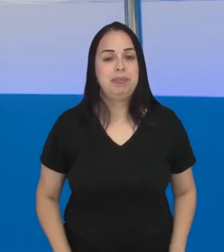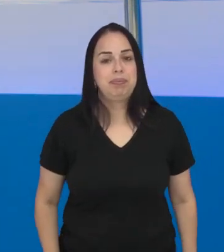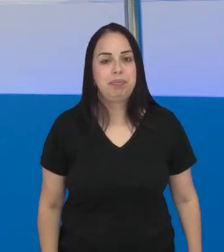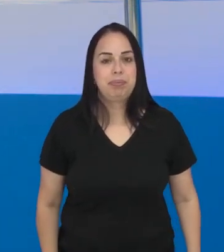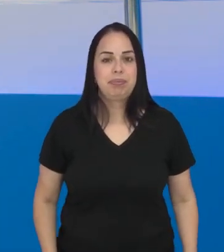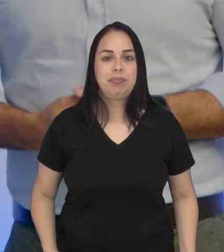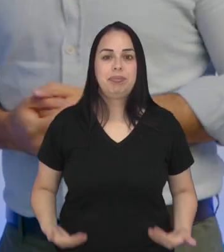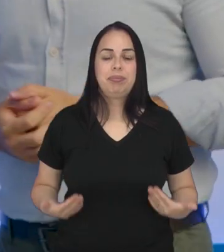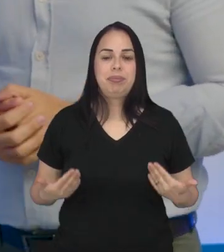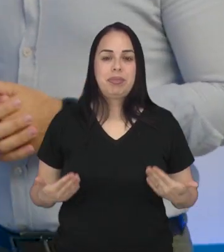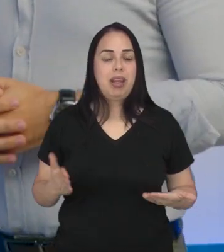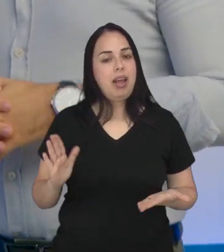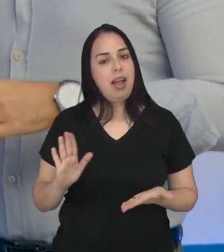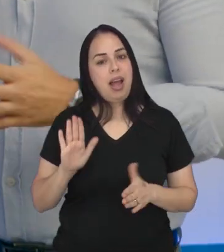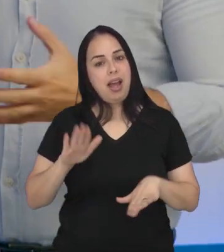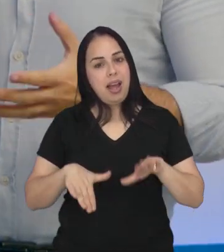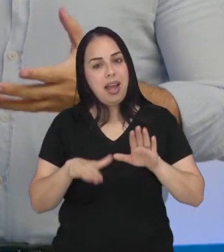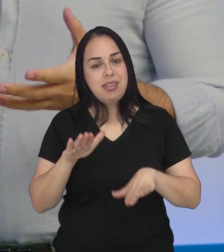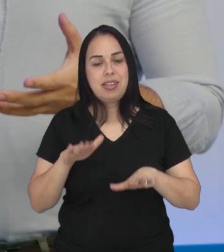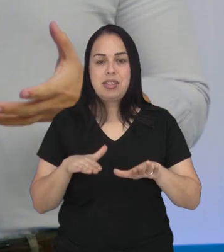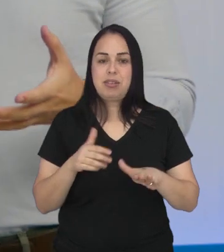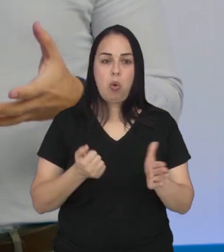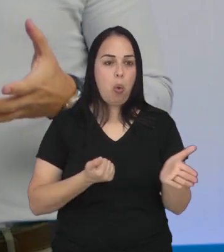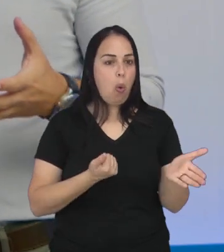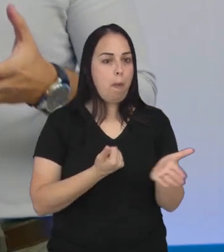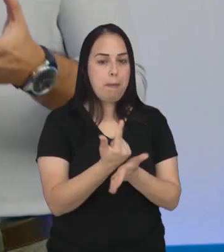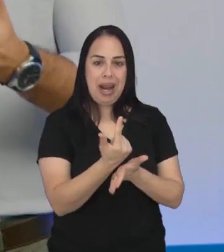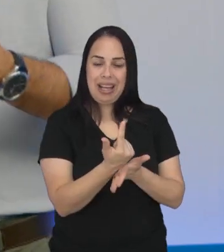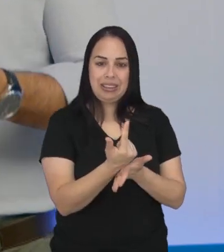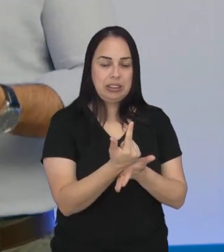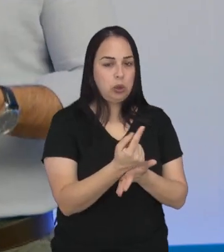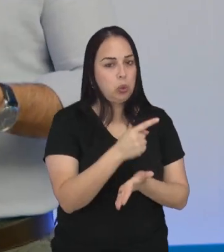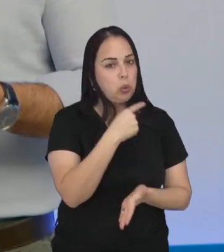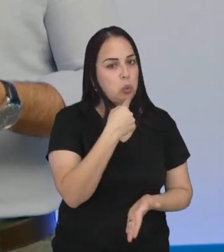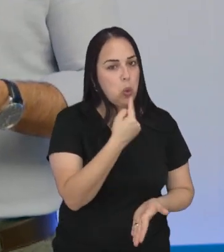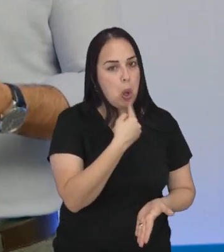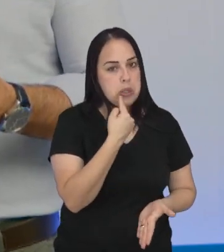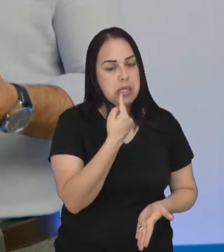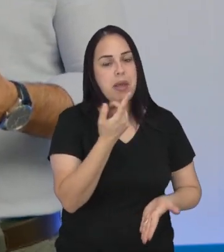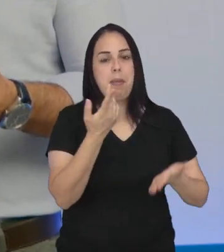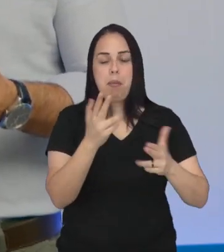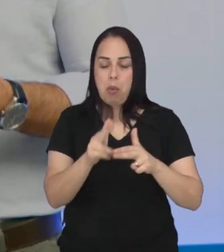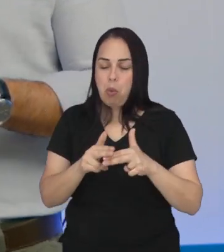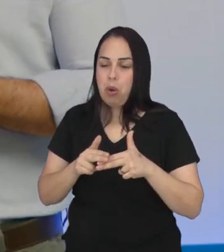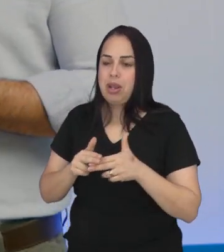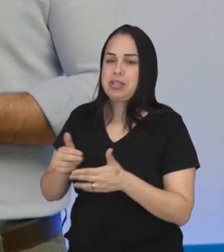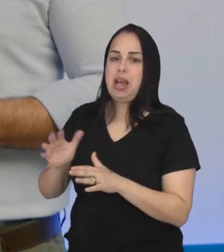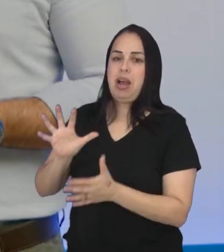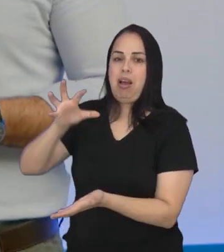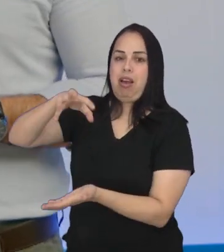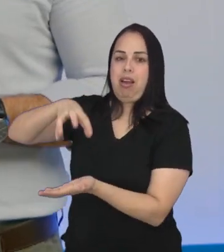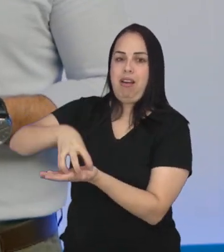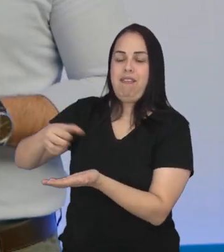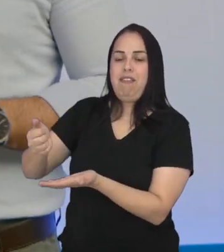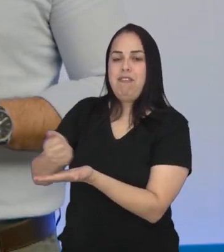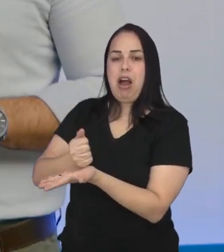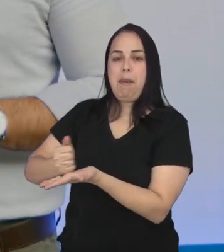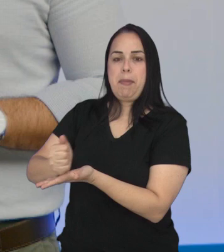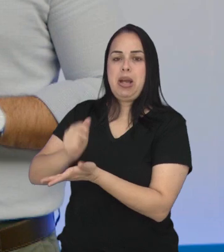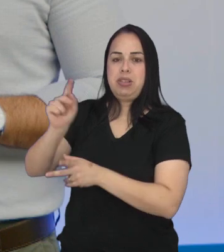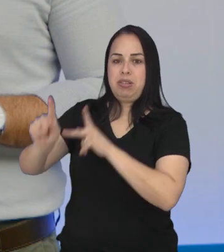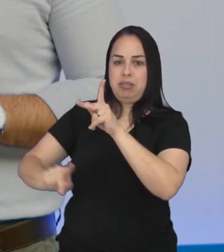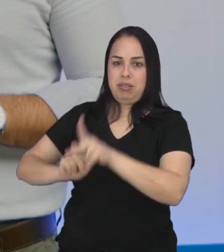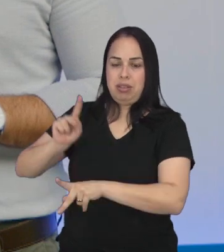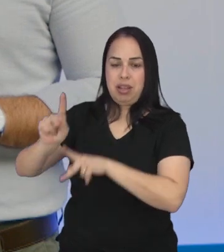fundamental Boom muitas vezes para quem não pode pagar uma saída é o programa Farmácia Popular ele